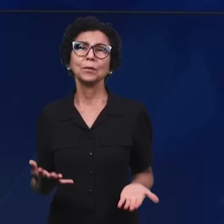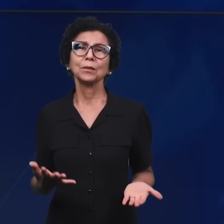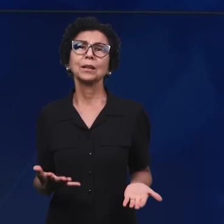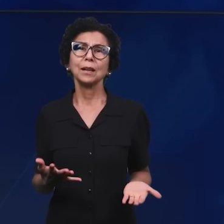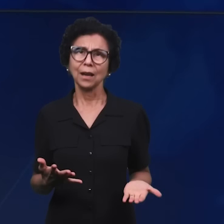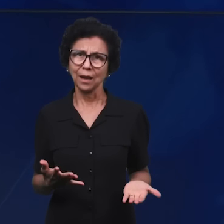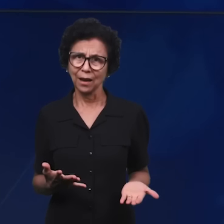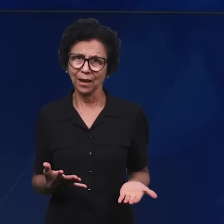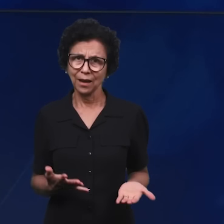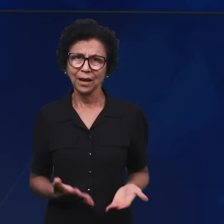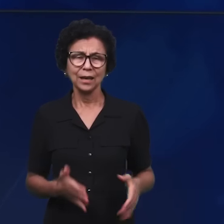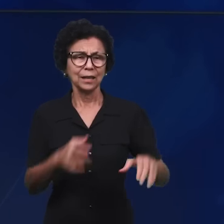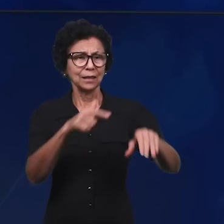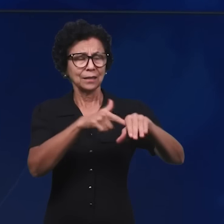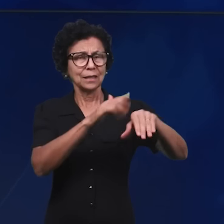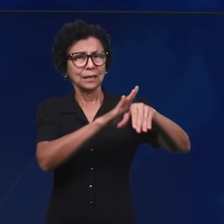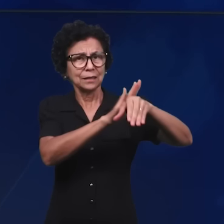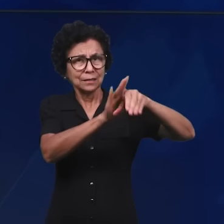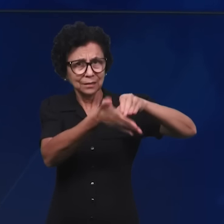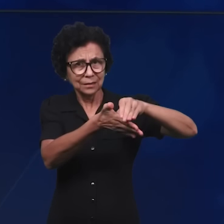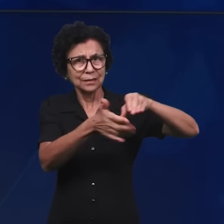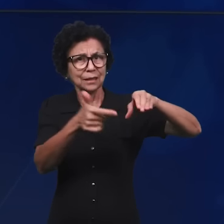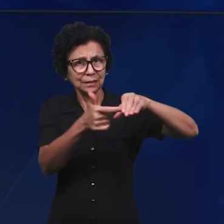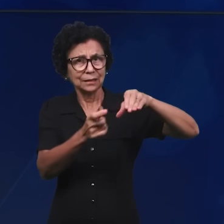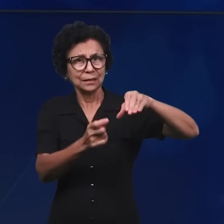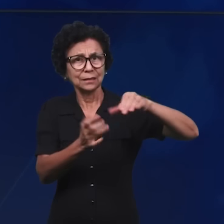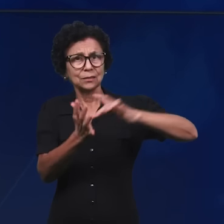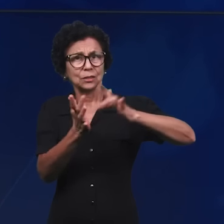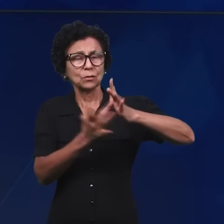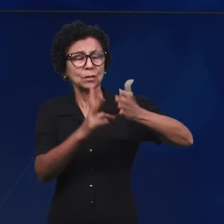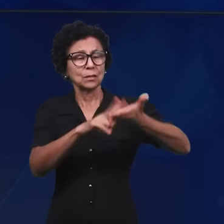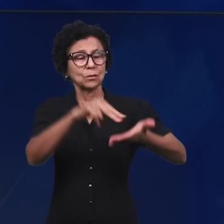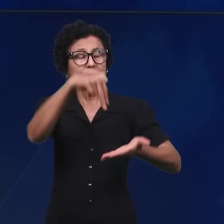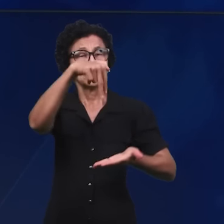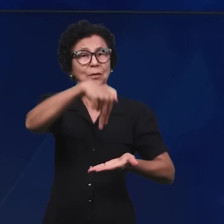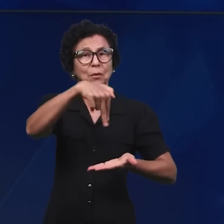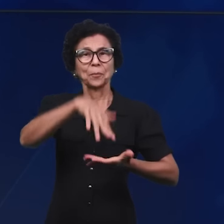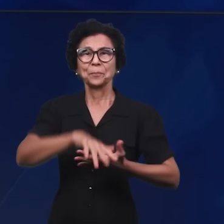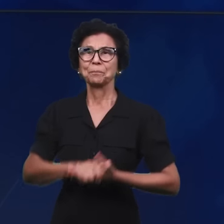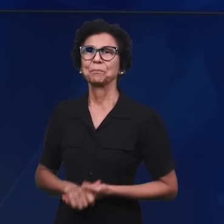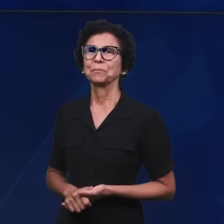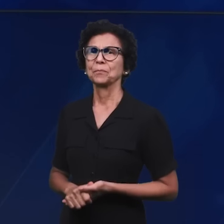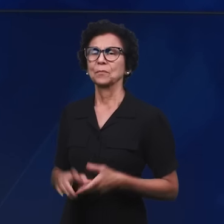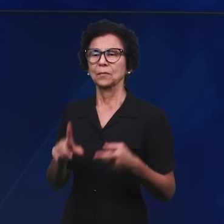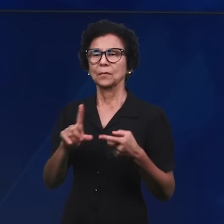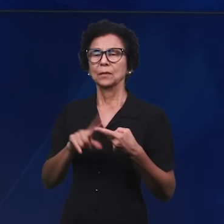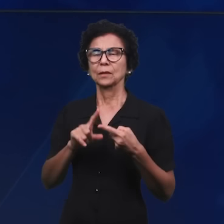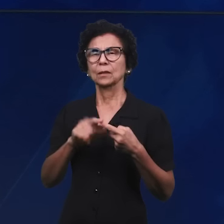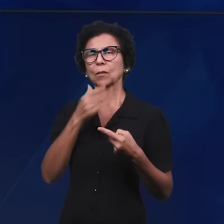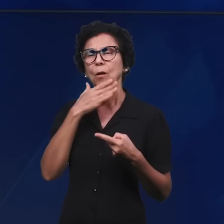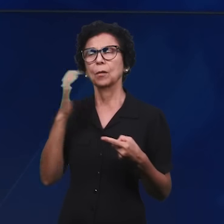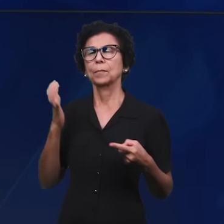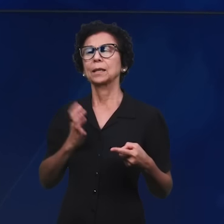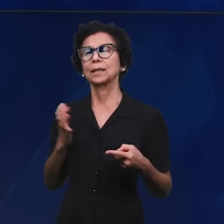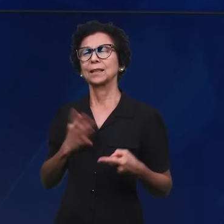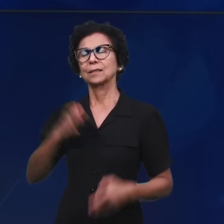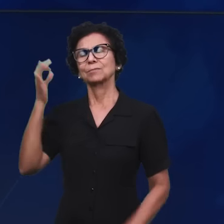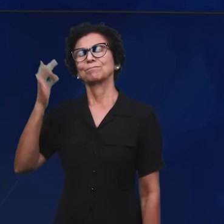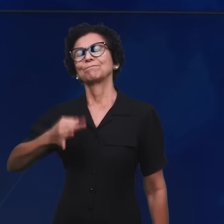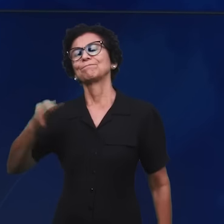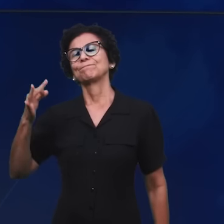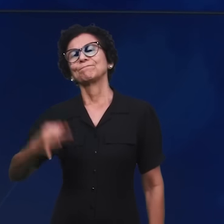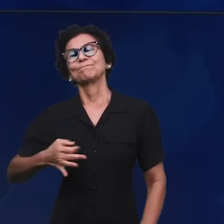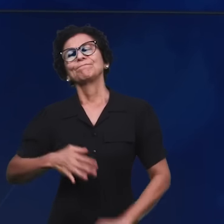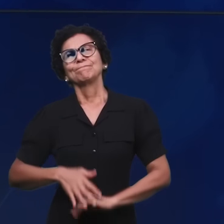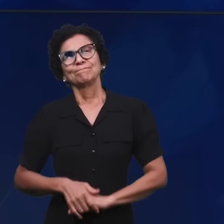de Arimateia. Então José de Arimateia agora podia trazer uma certeza no coração dele, que era uma promessa de Jesus.